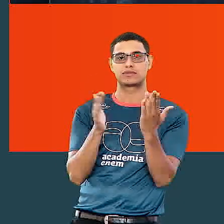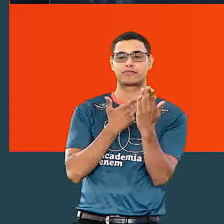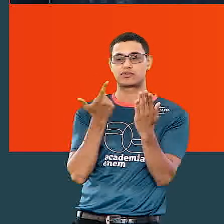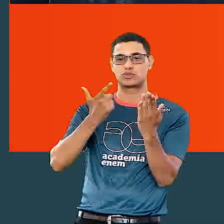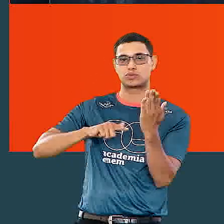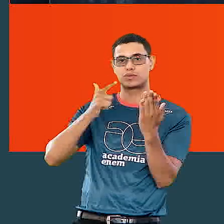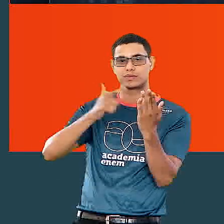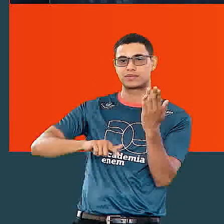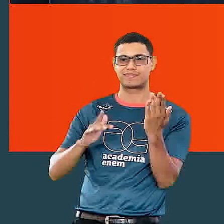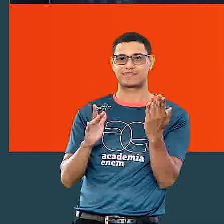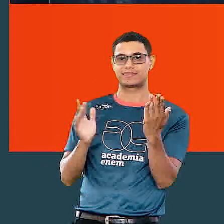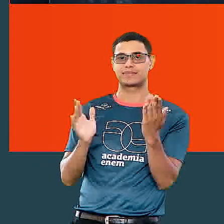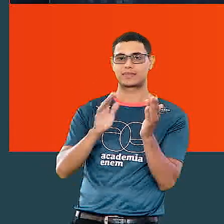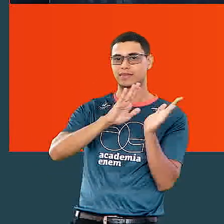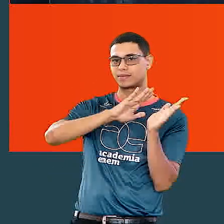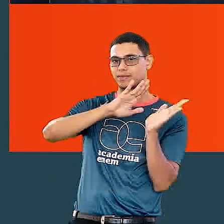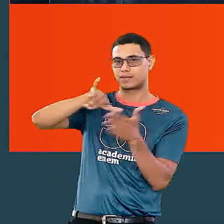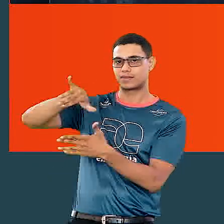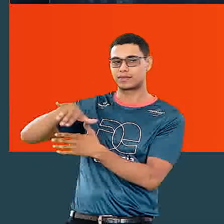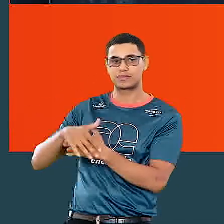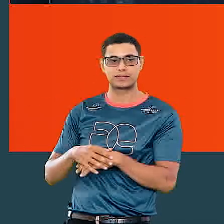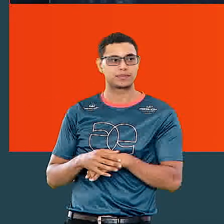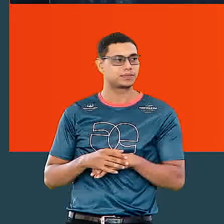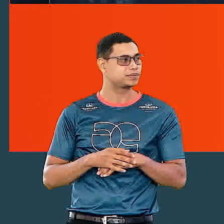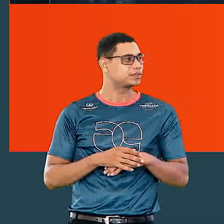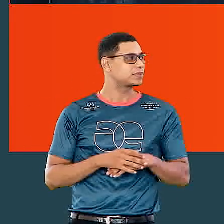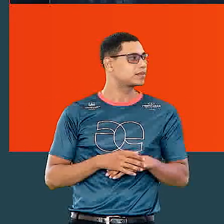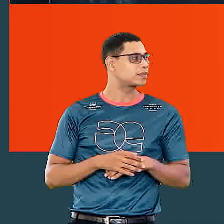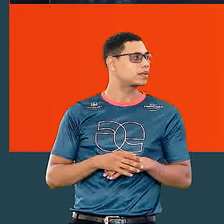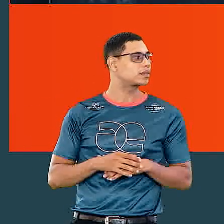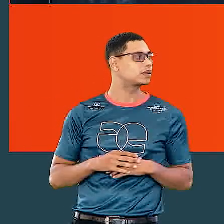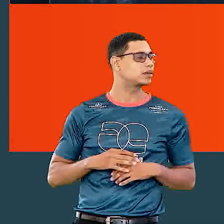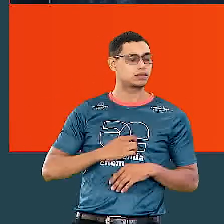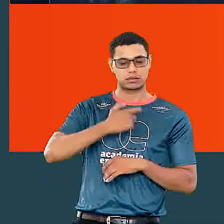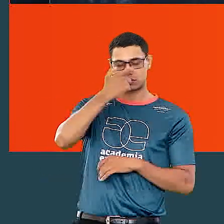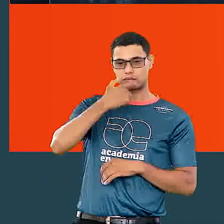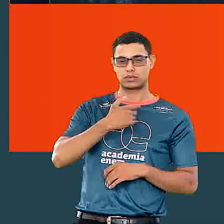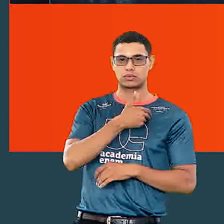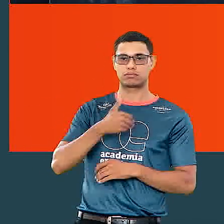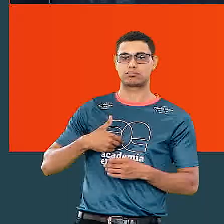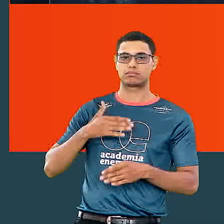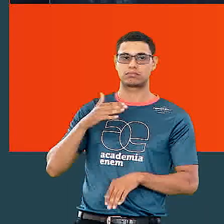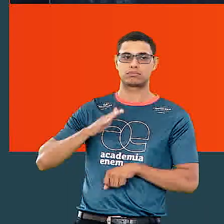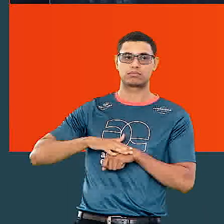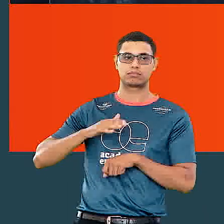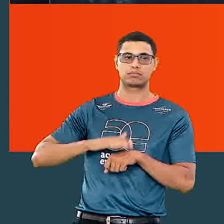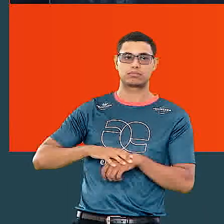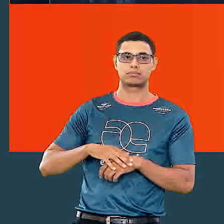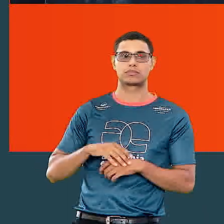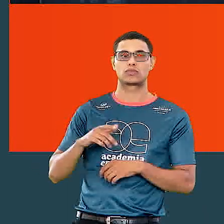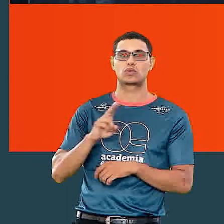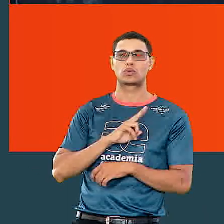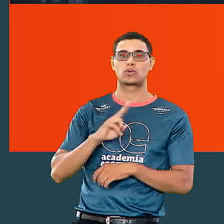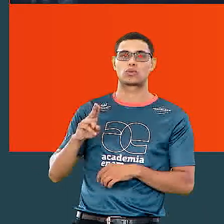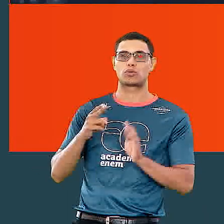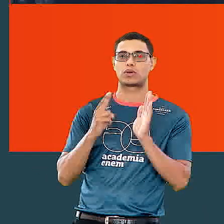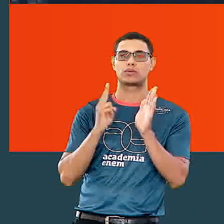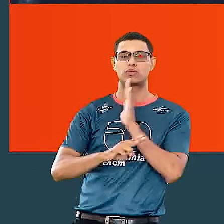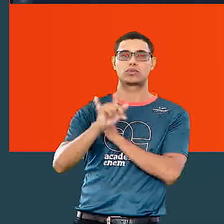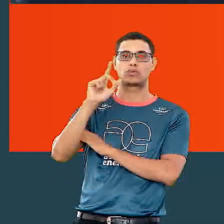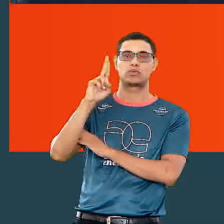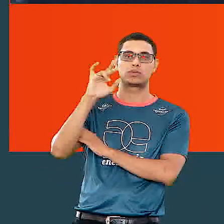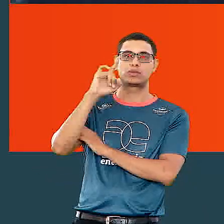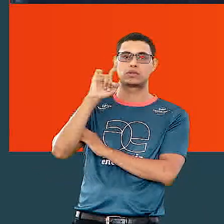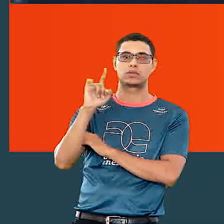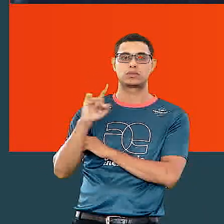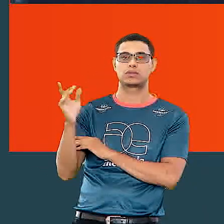fazer de novo. Bora, tá certo? Ai. O Estado sou eu. Essa frase é do Luís XIV, o homem